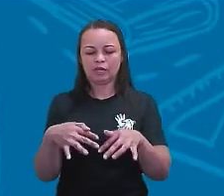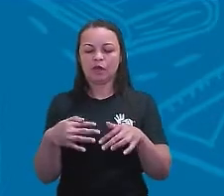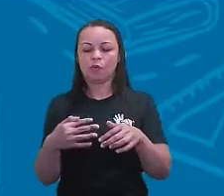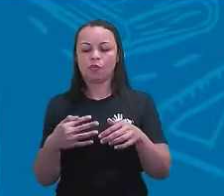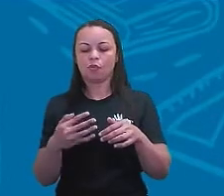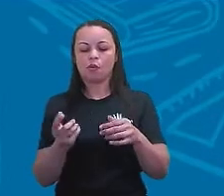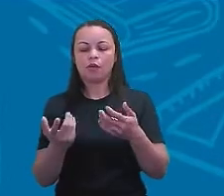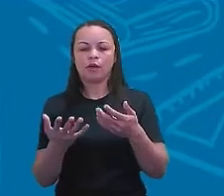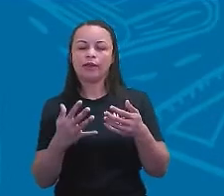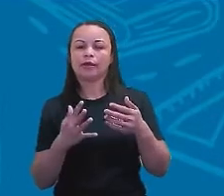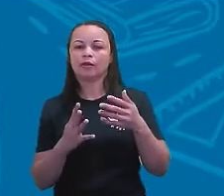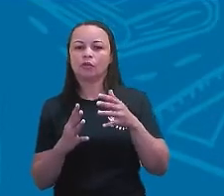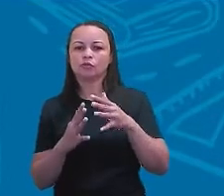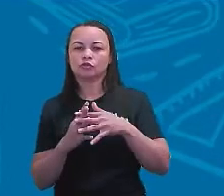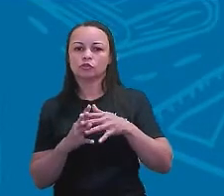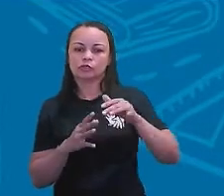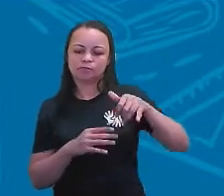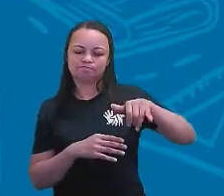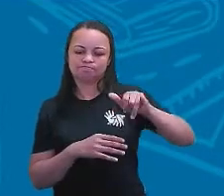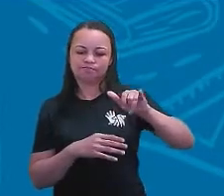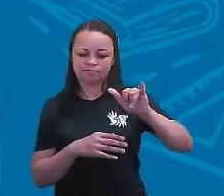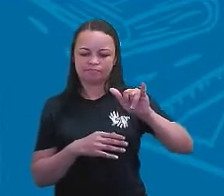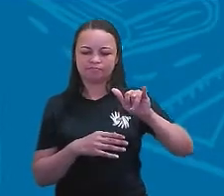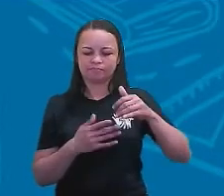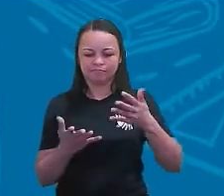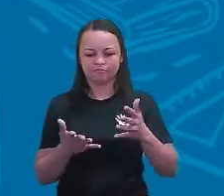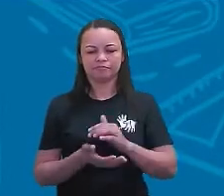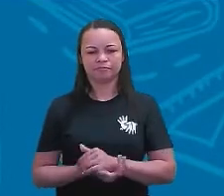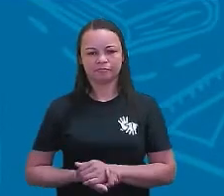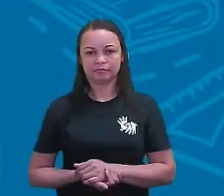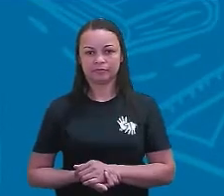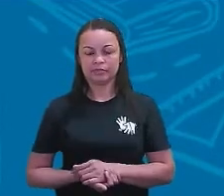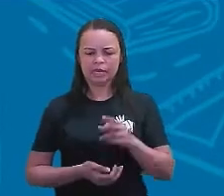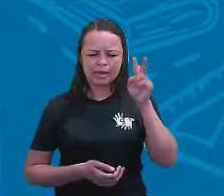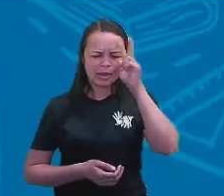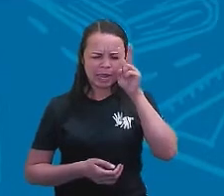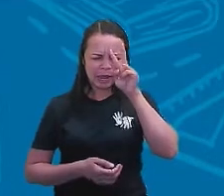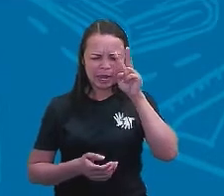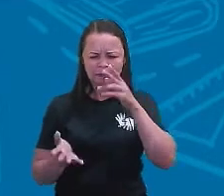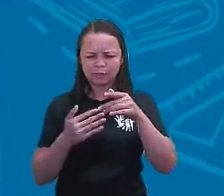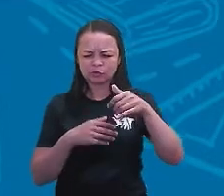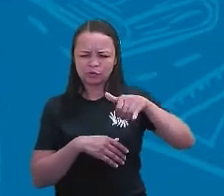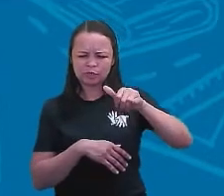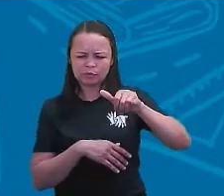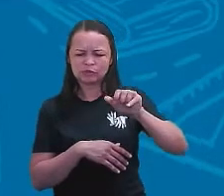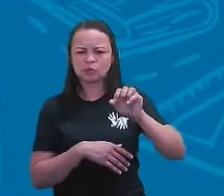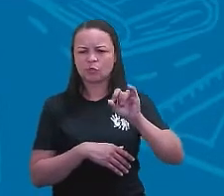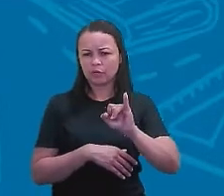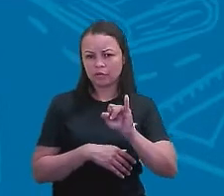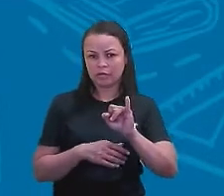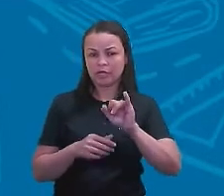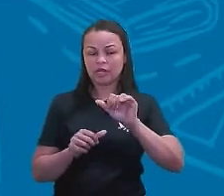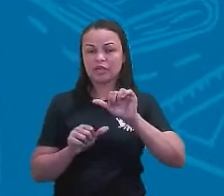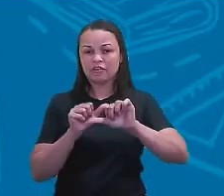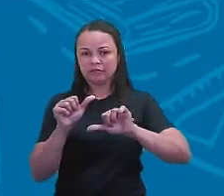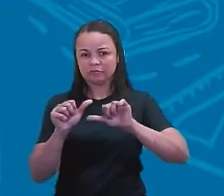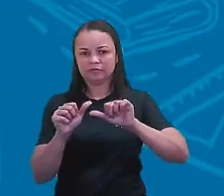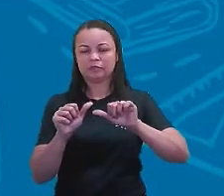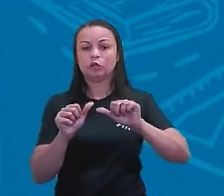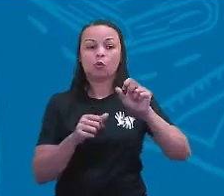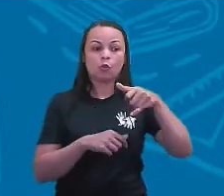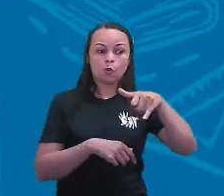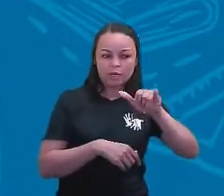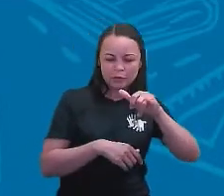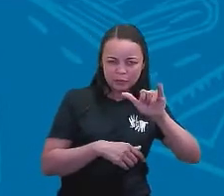rap? Gente, lembra sempre do rap, vai dar certo. Por quê? Esse Y aí vai ser substituído por